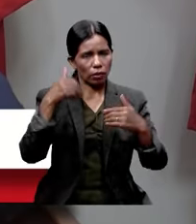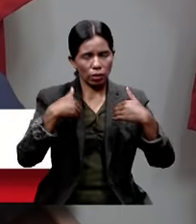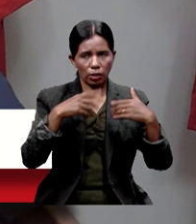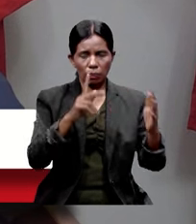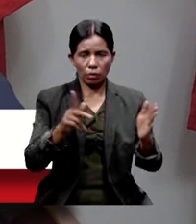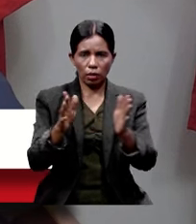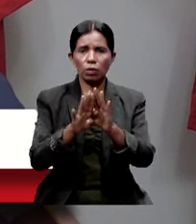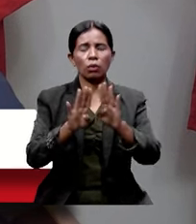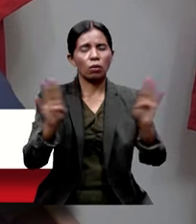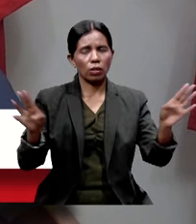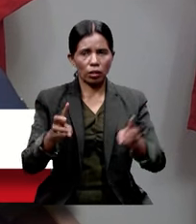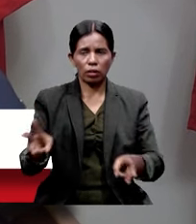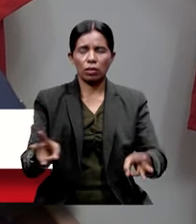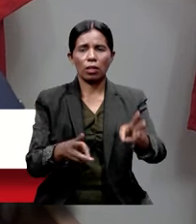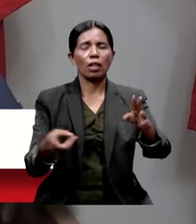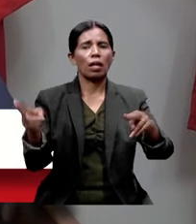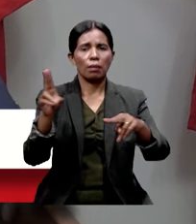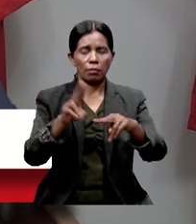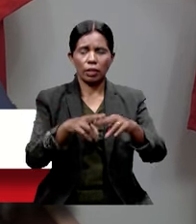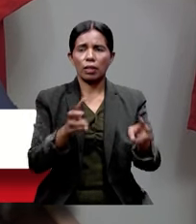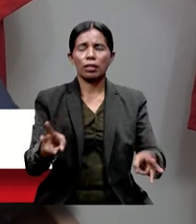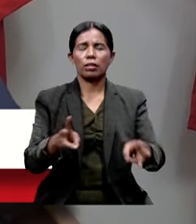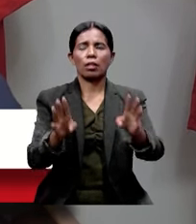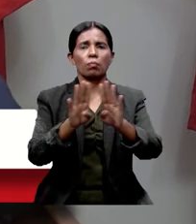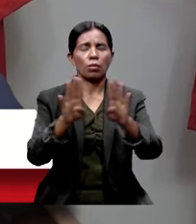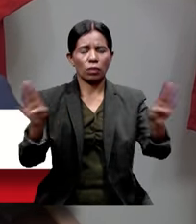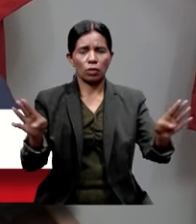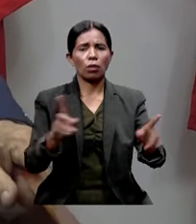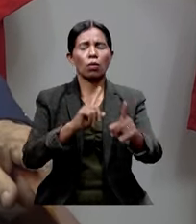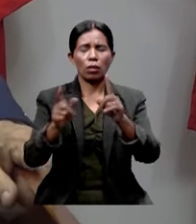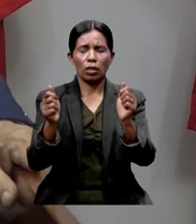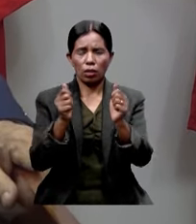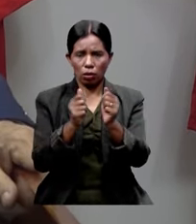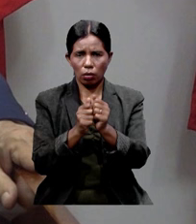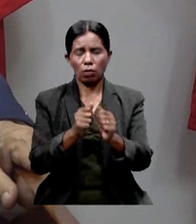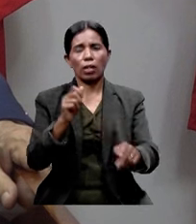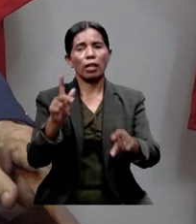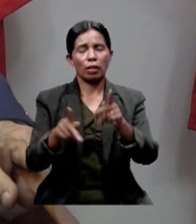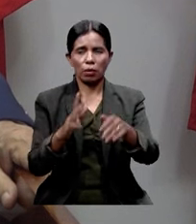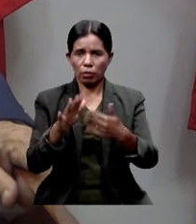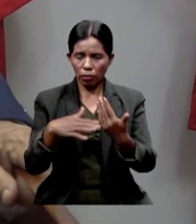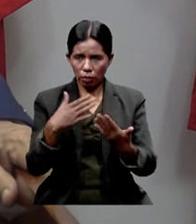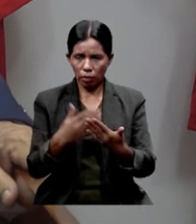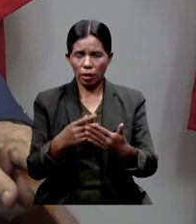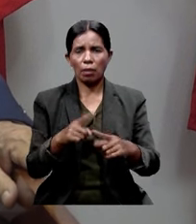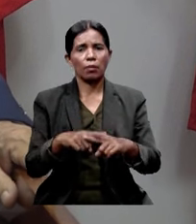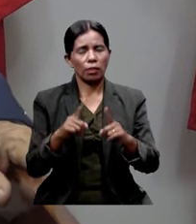longa estrada, aumenta a estrada, ralou negociação, ralou acordo. Mas bem,